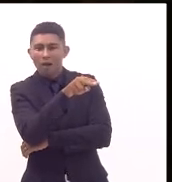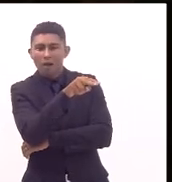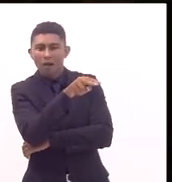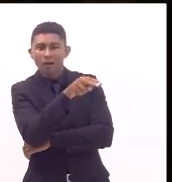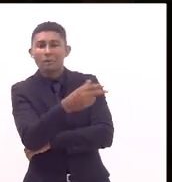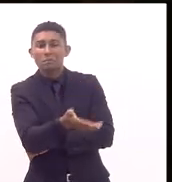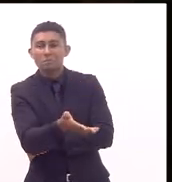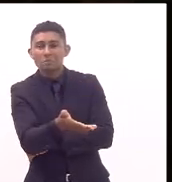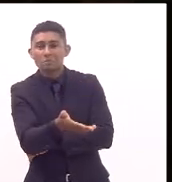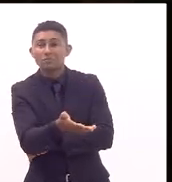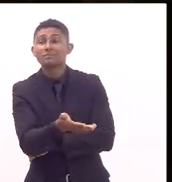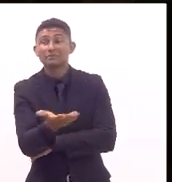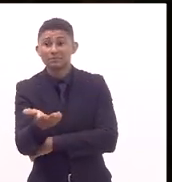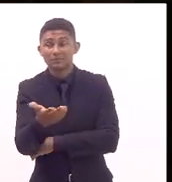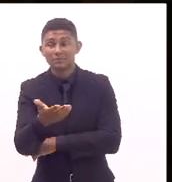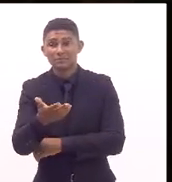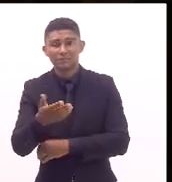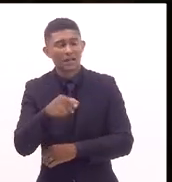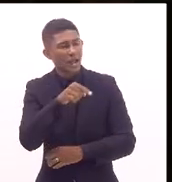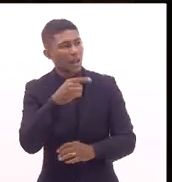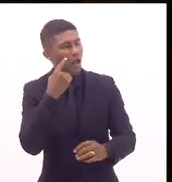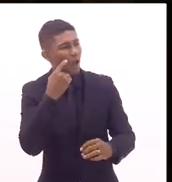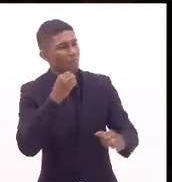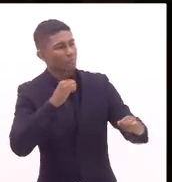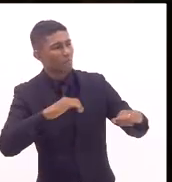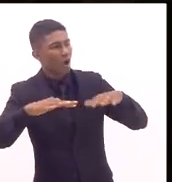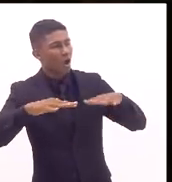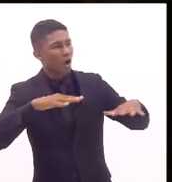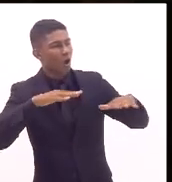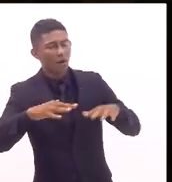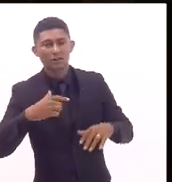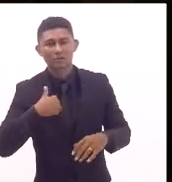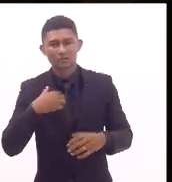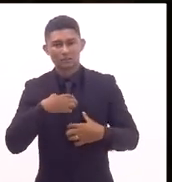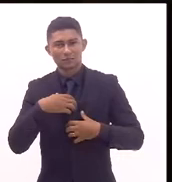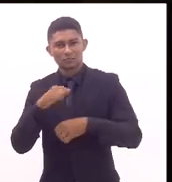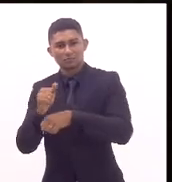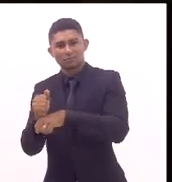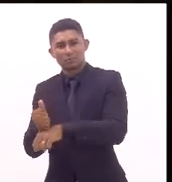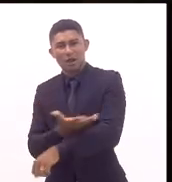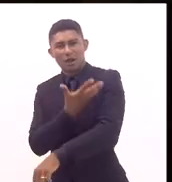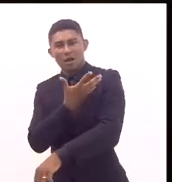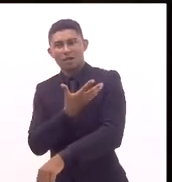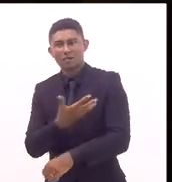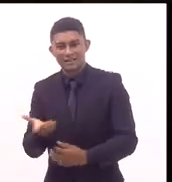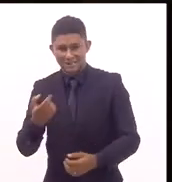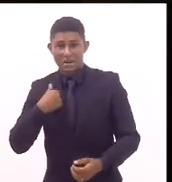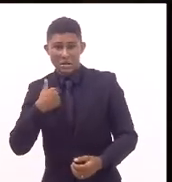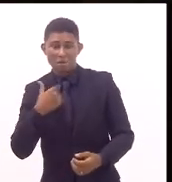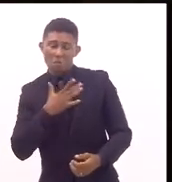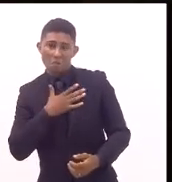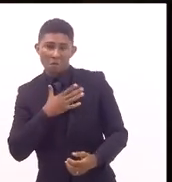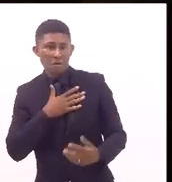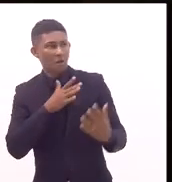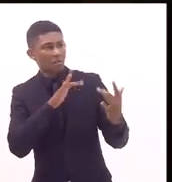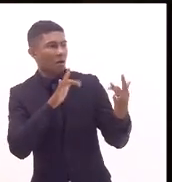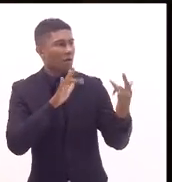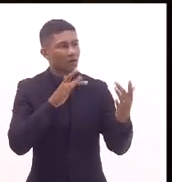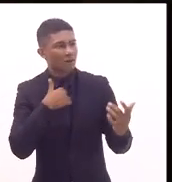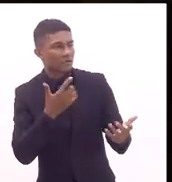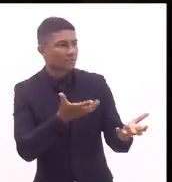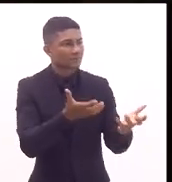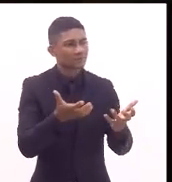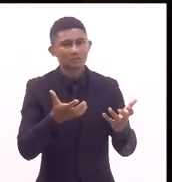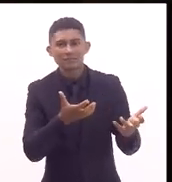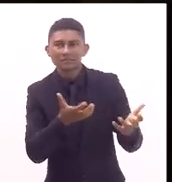e quem seus movimentos e emociona ele chamado Pitanga namorador gritando essa